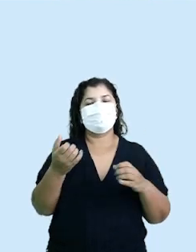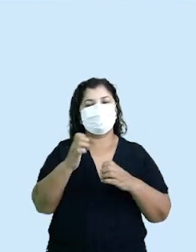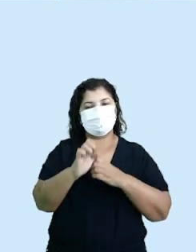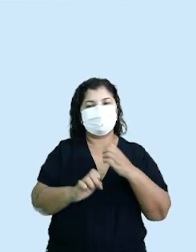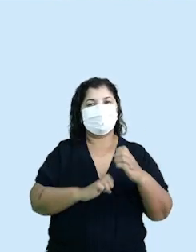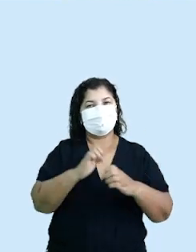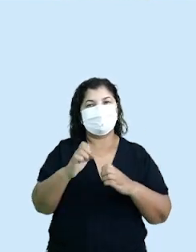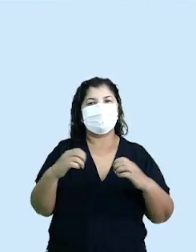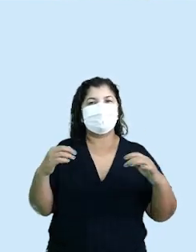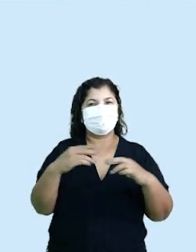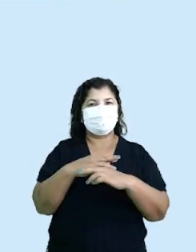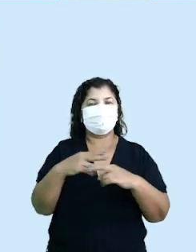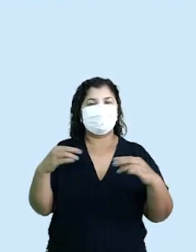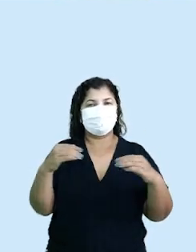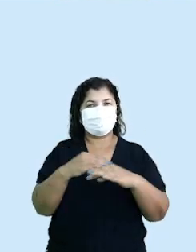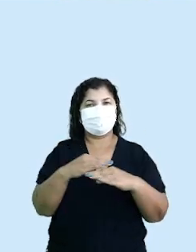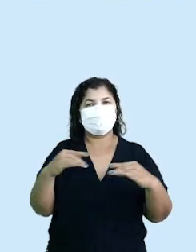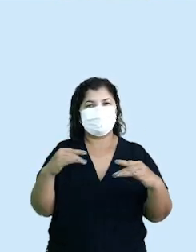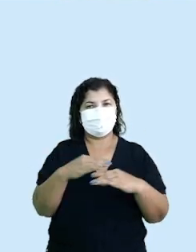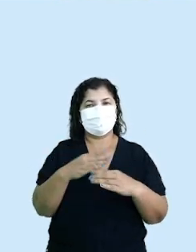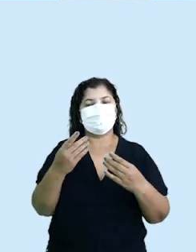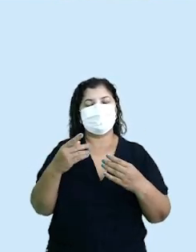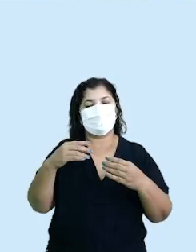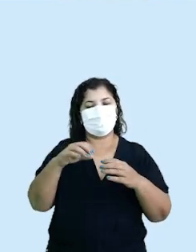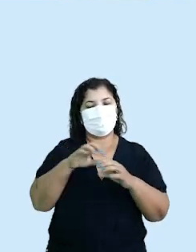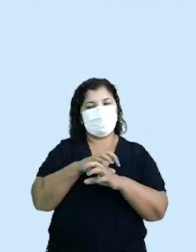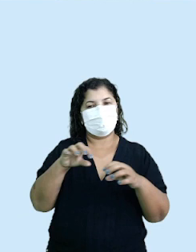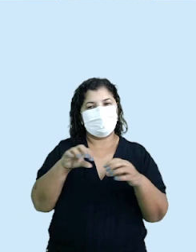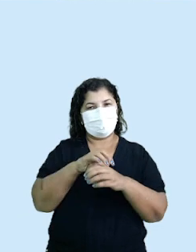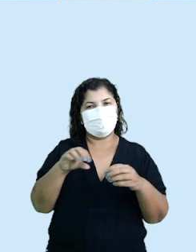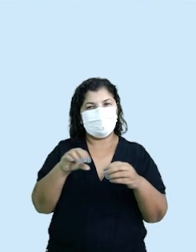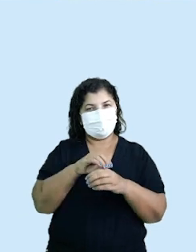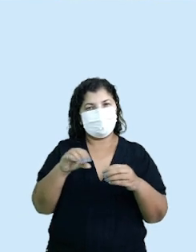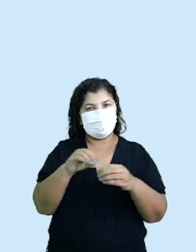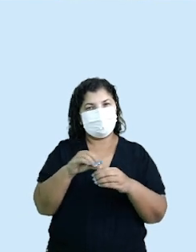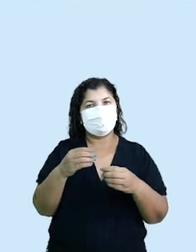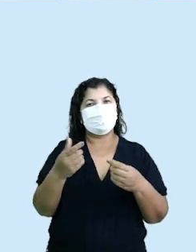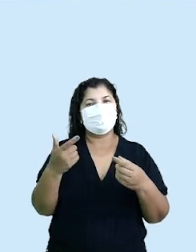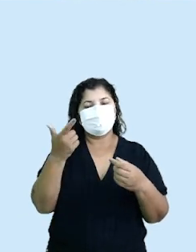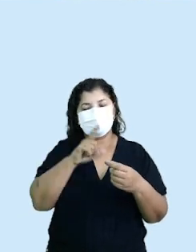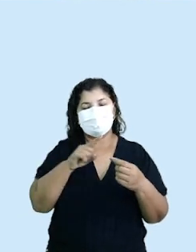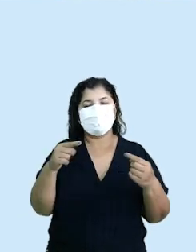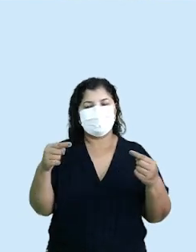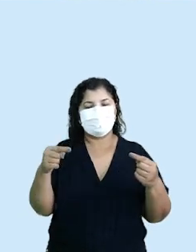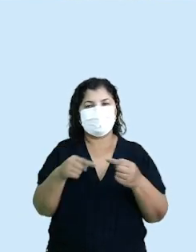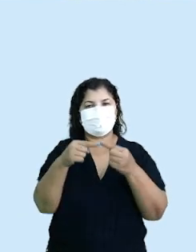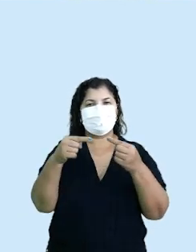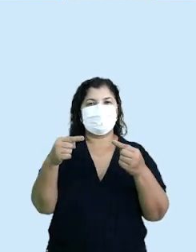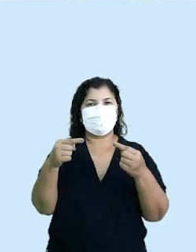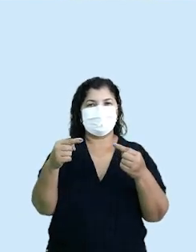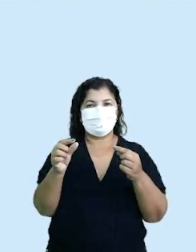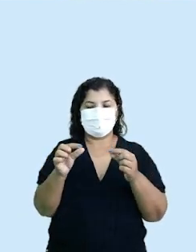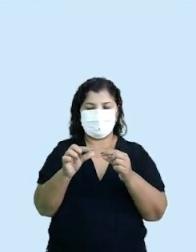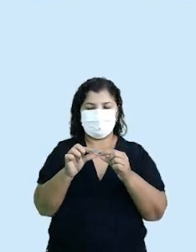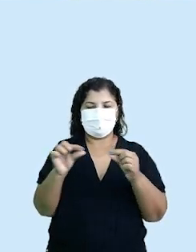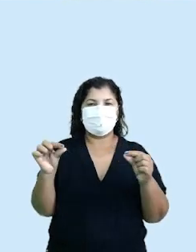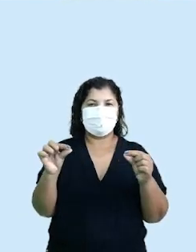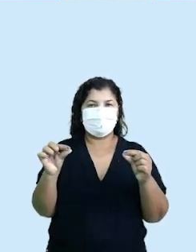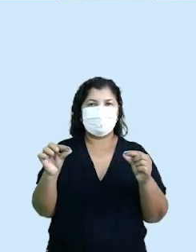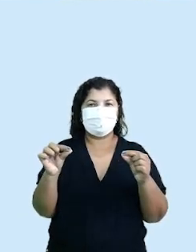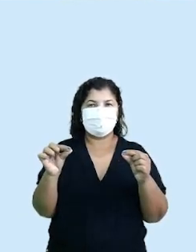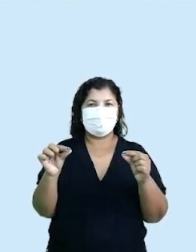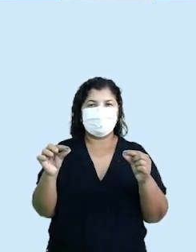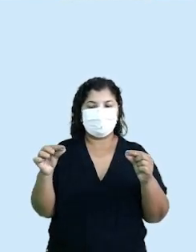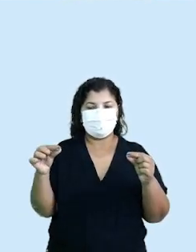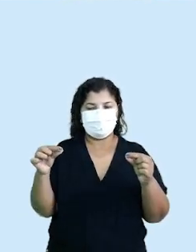se movimentarem de um metal para o outro através de um circuito, através de uma fiação. Enquanto ele passa